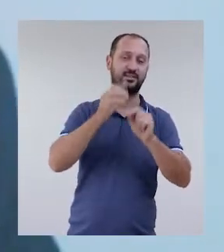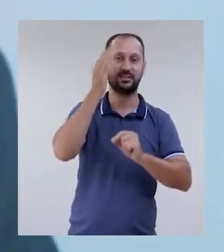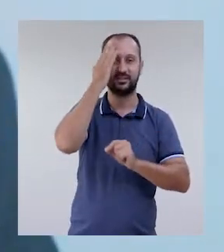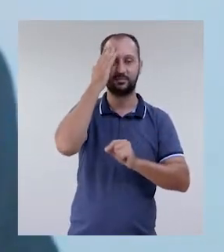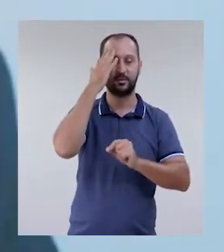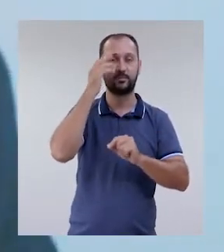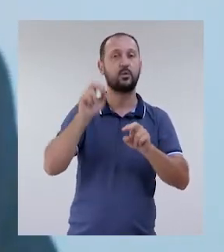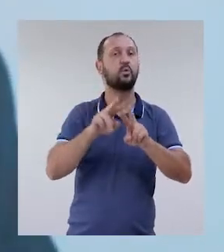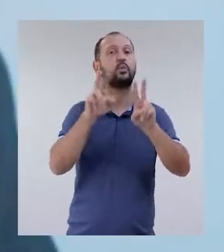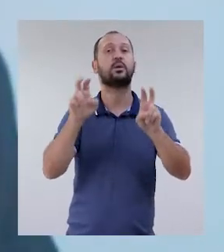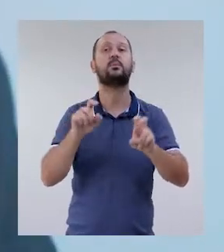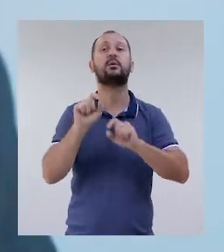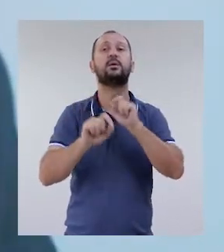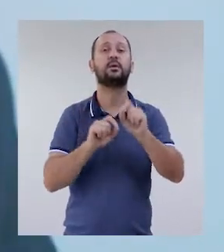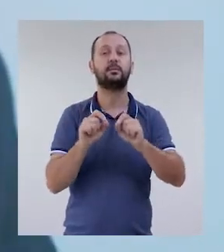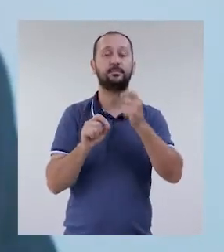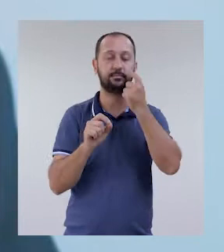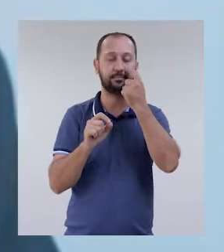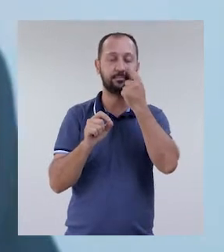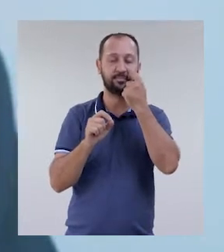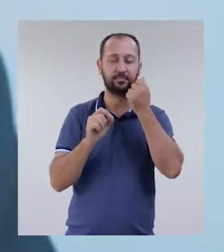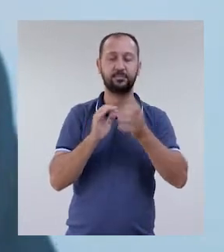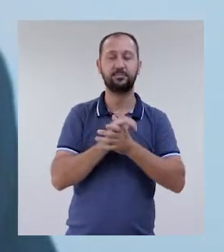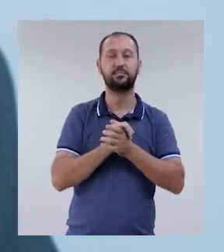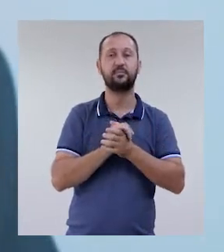concordo. Especialmente um quesito que